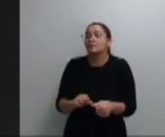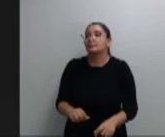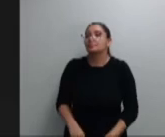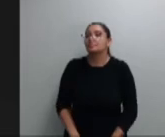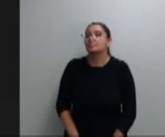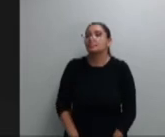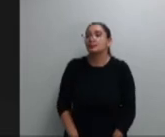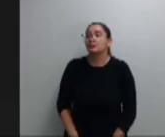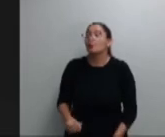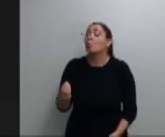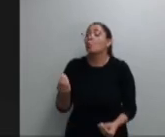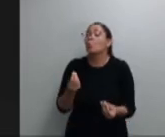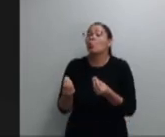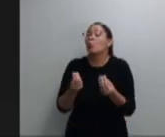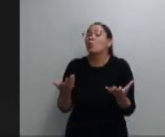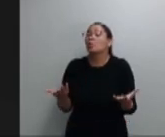quando foi isso? quando se alterou o estatuto social